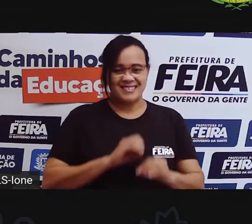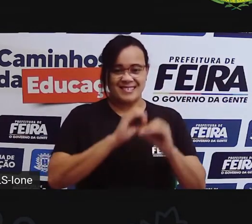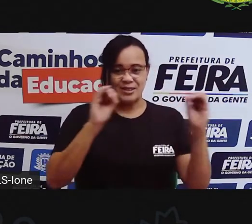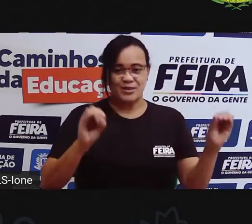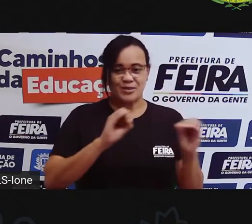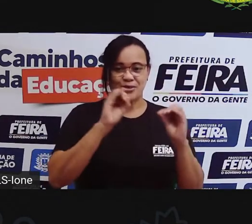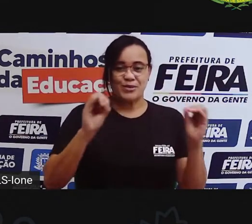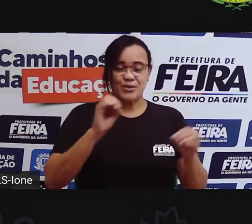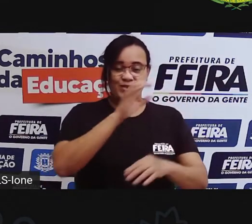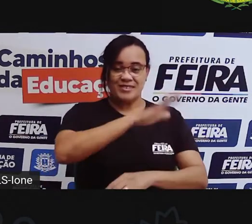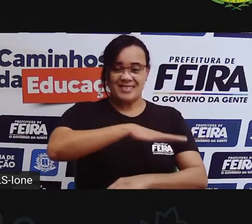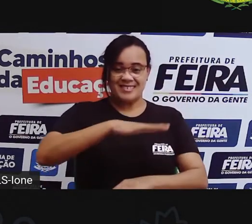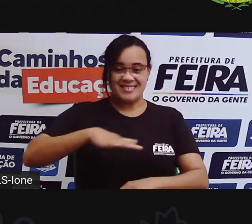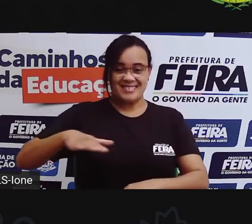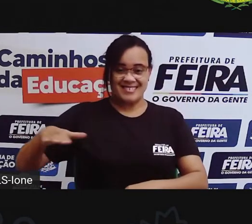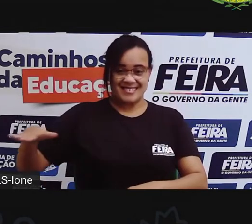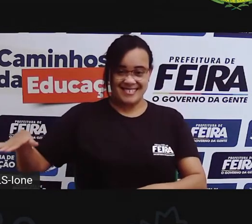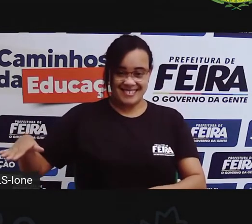meninada!